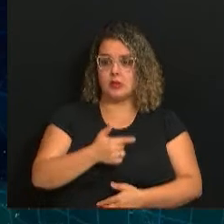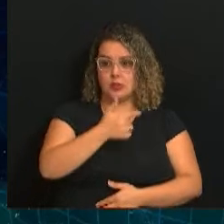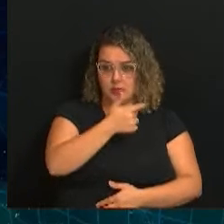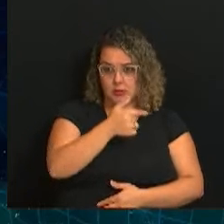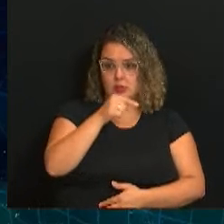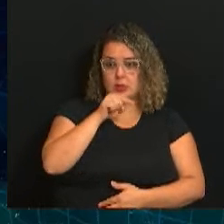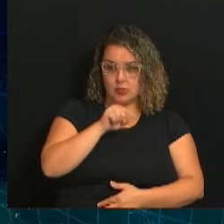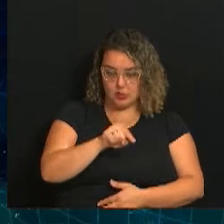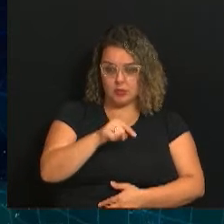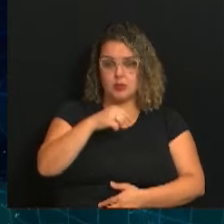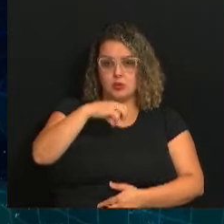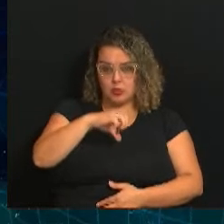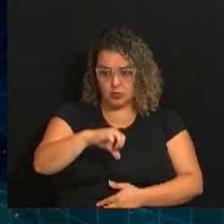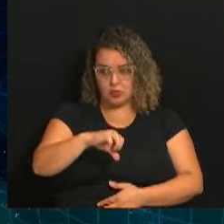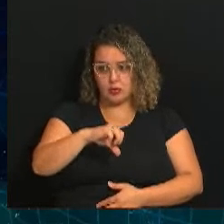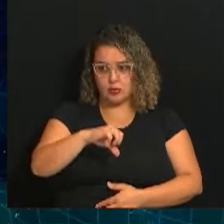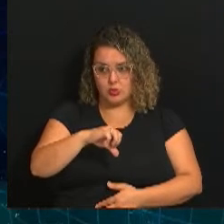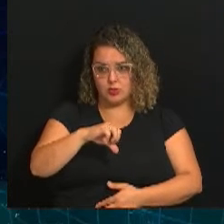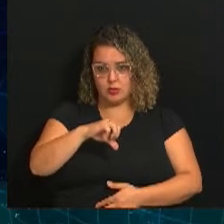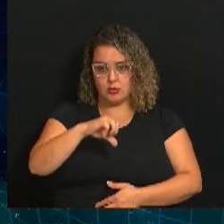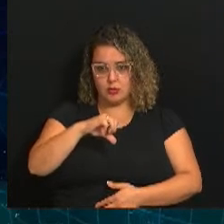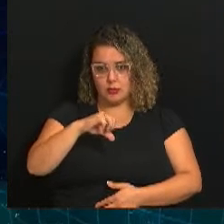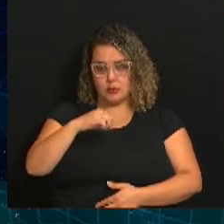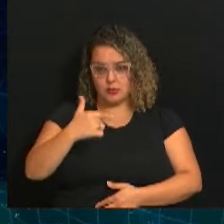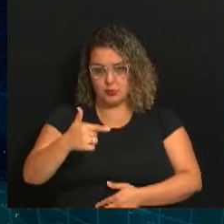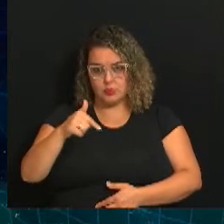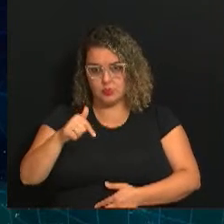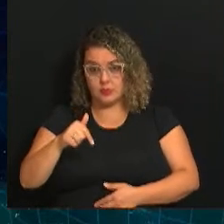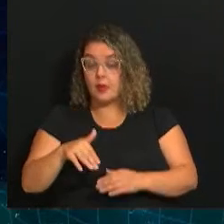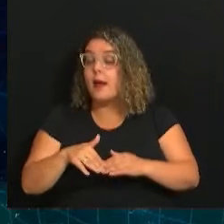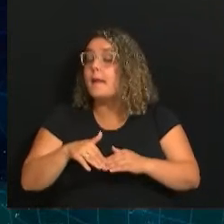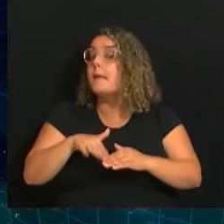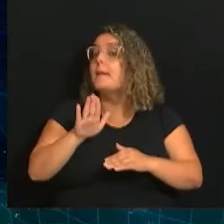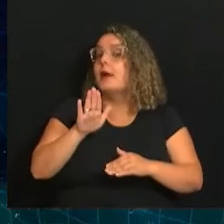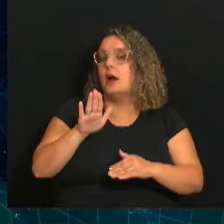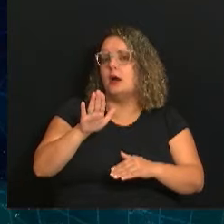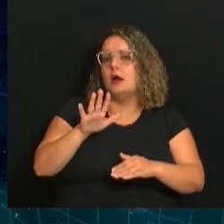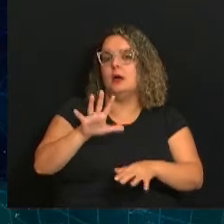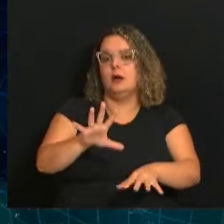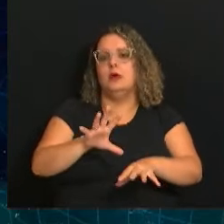9.923 no final de semana. Óbitos acumulados,